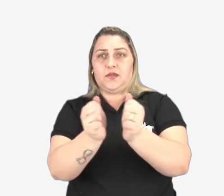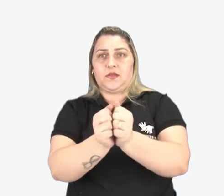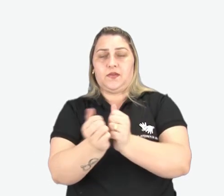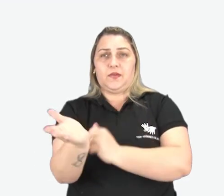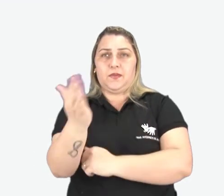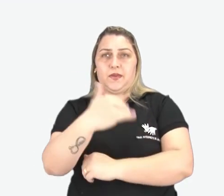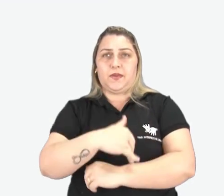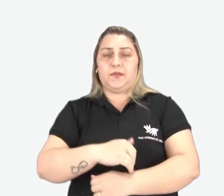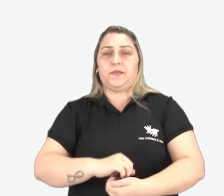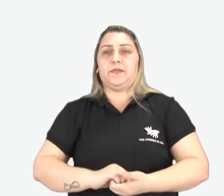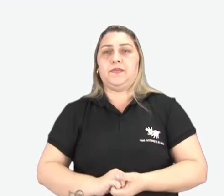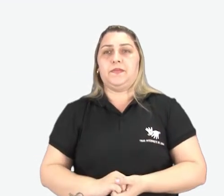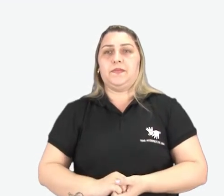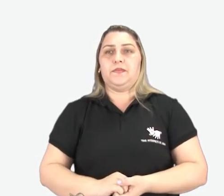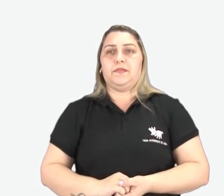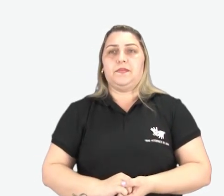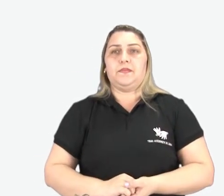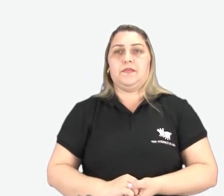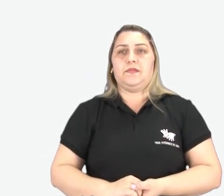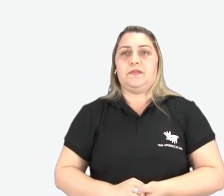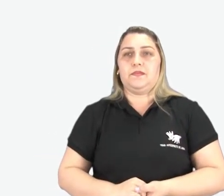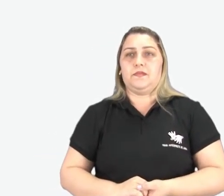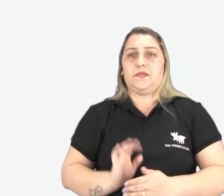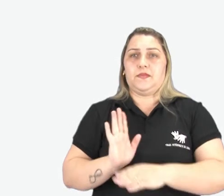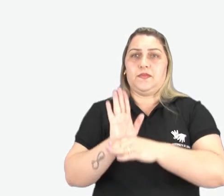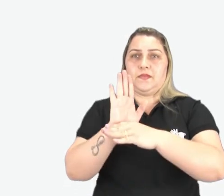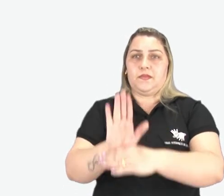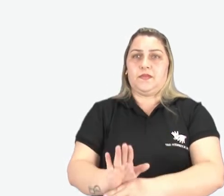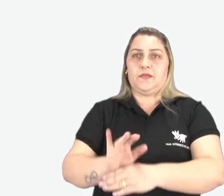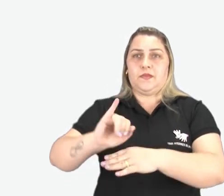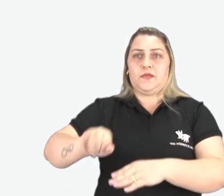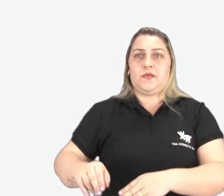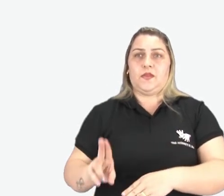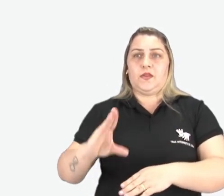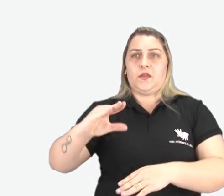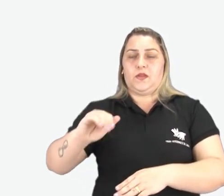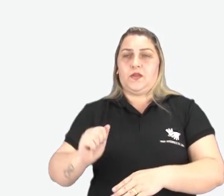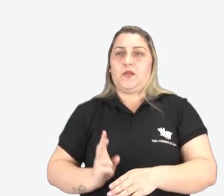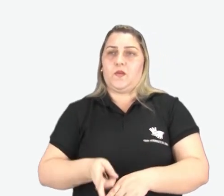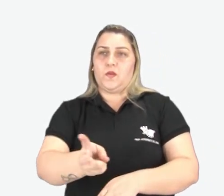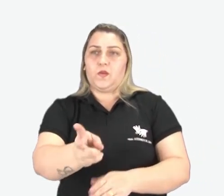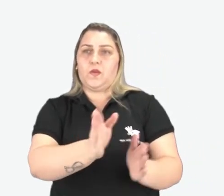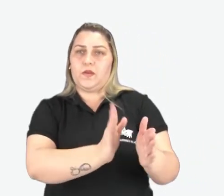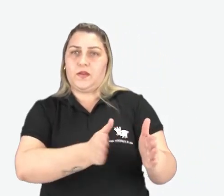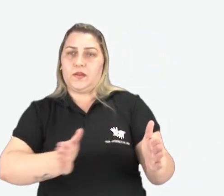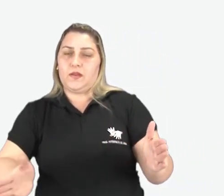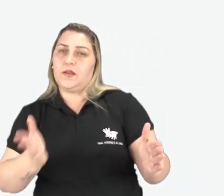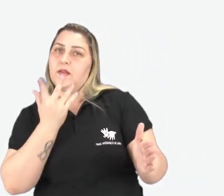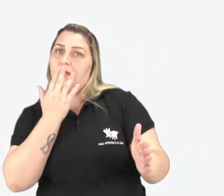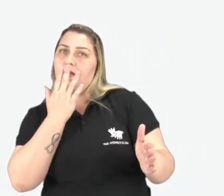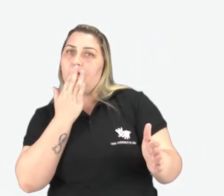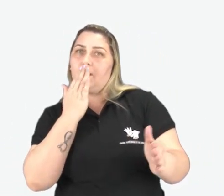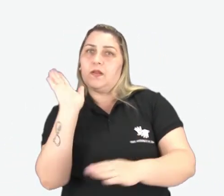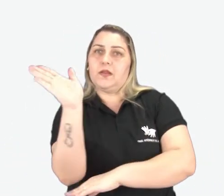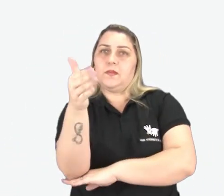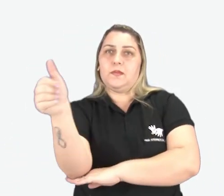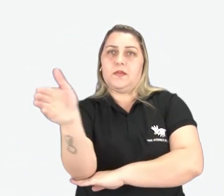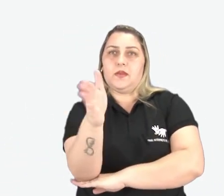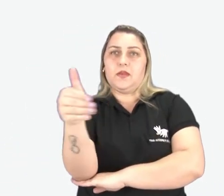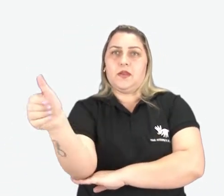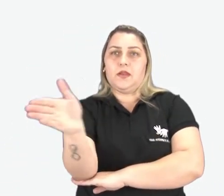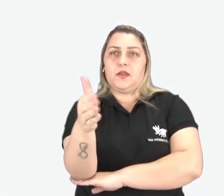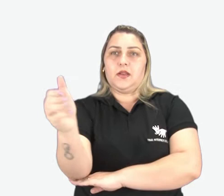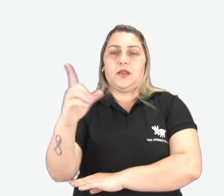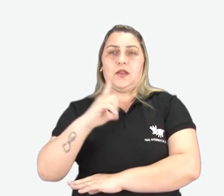juntos vamos lá vamos juntos ajudar o juca continuar a sequência de cores das bandeirinhas